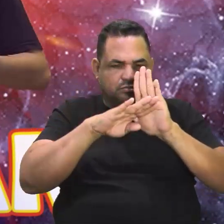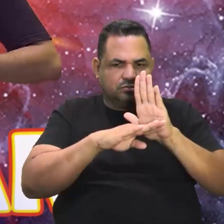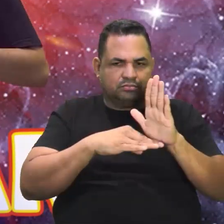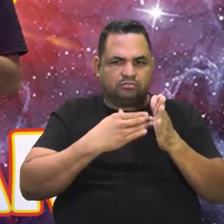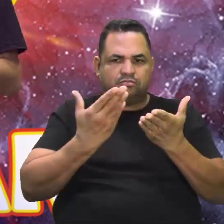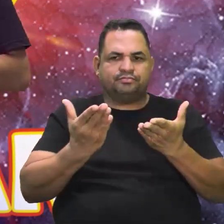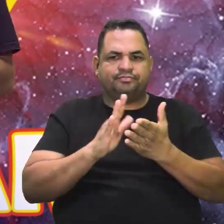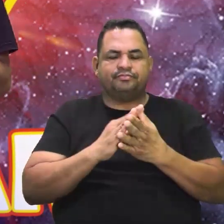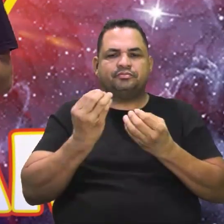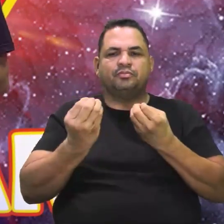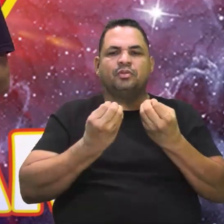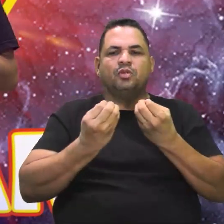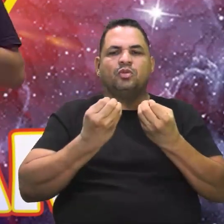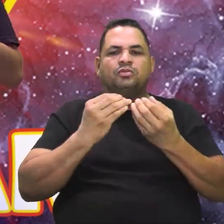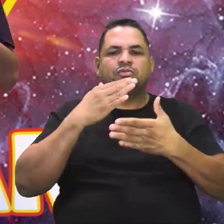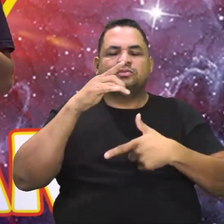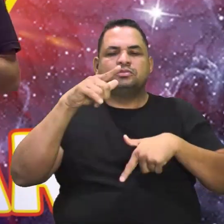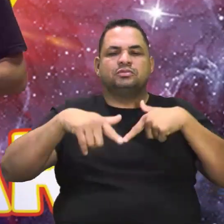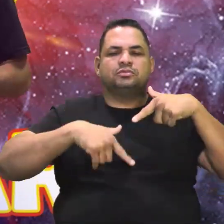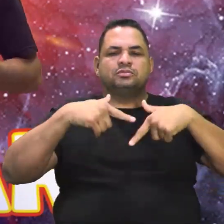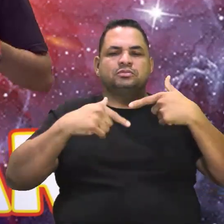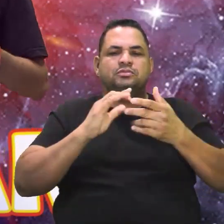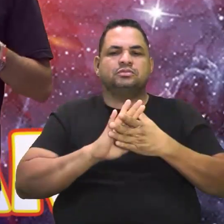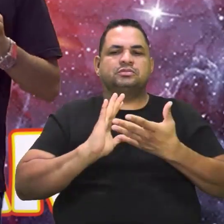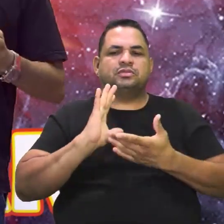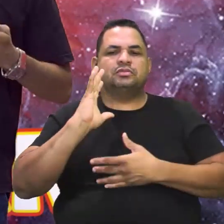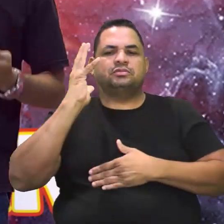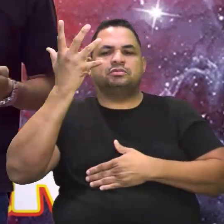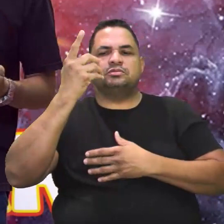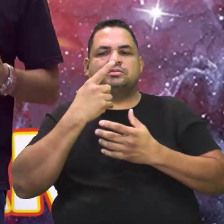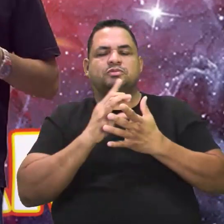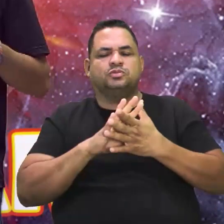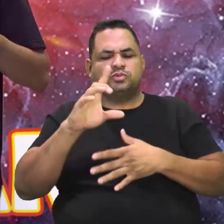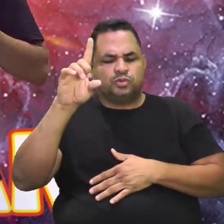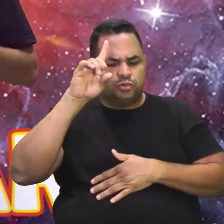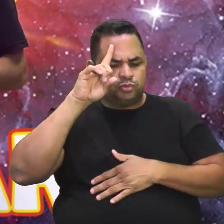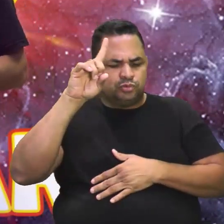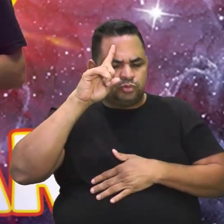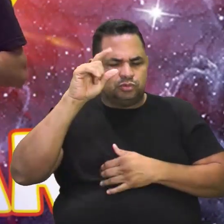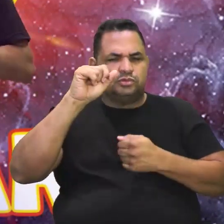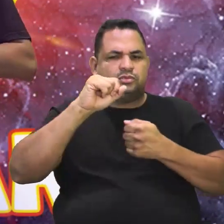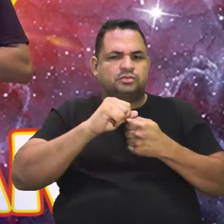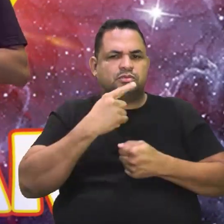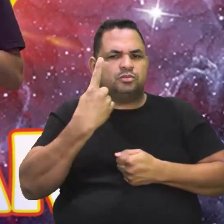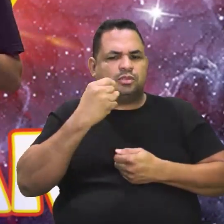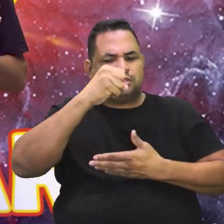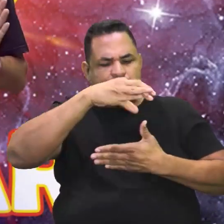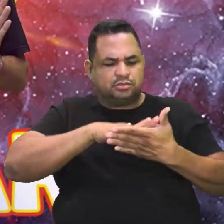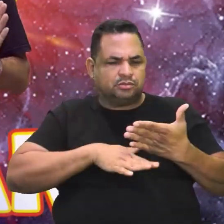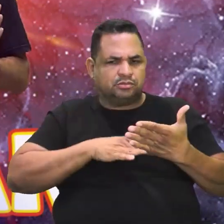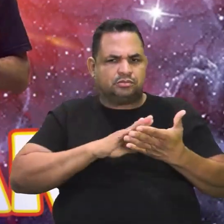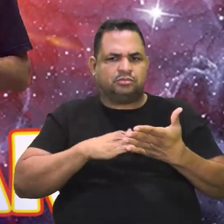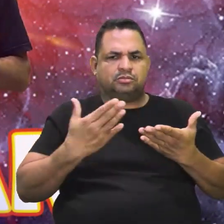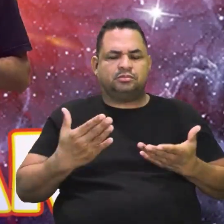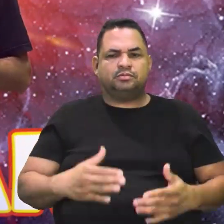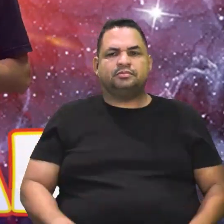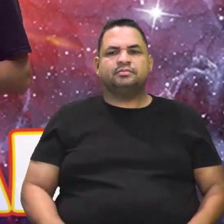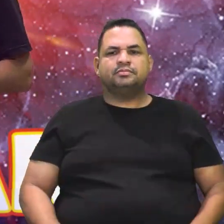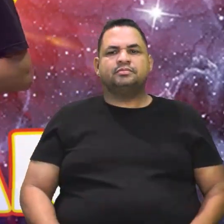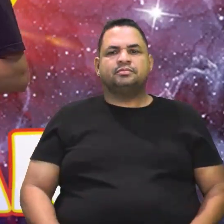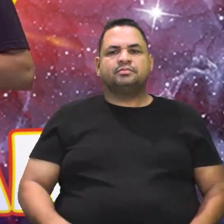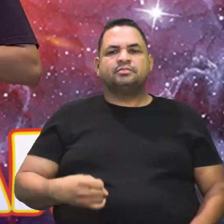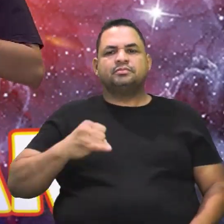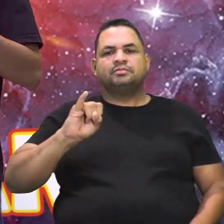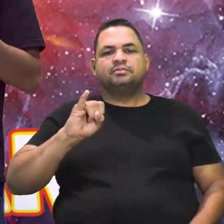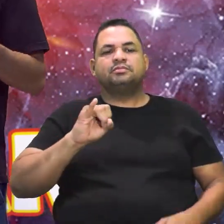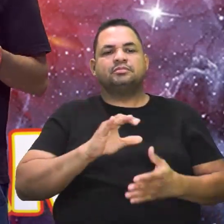cima dessa maneira que está trabalhando aqui que você vai resolver uma todo dia. Todo dia você faz uma, não precisa mais do que isso.